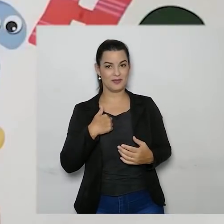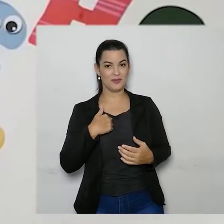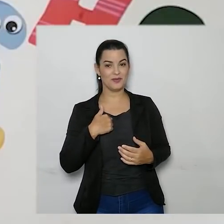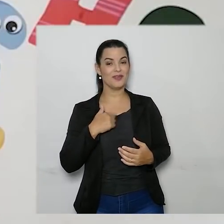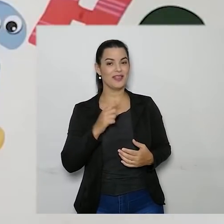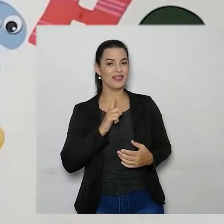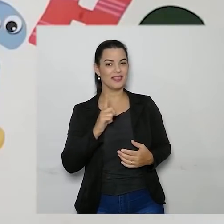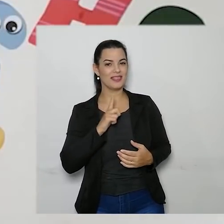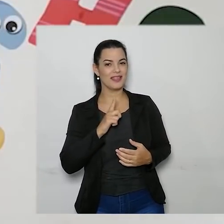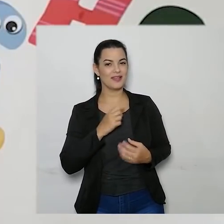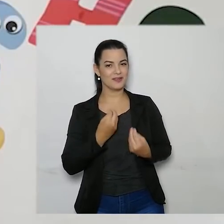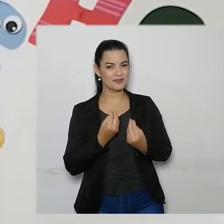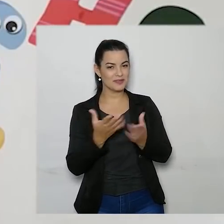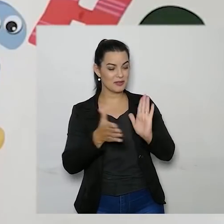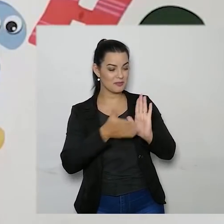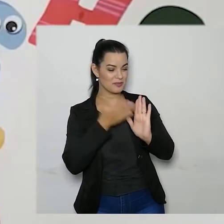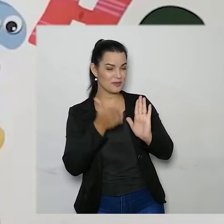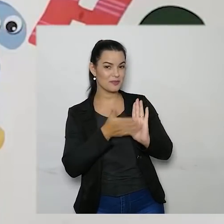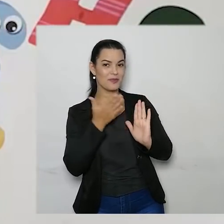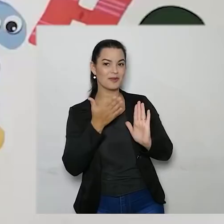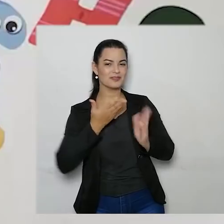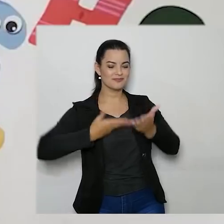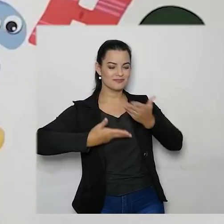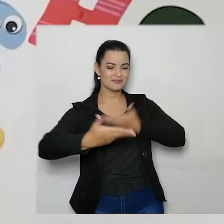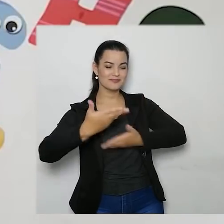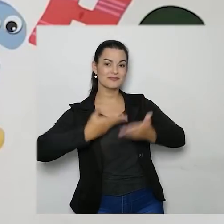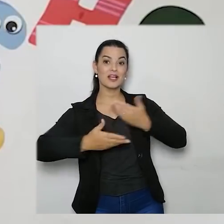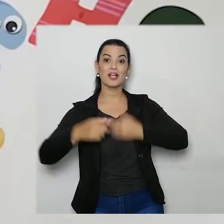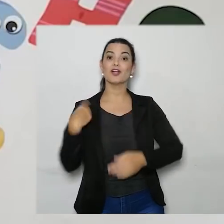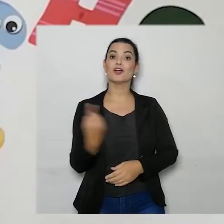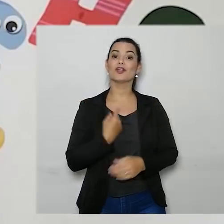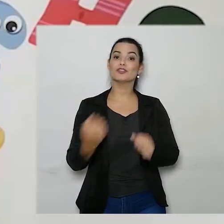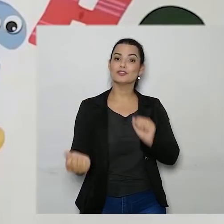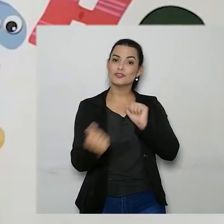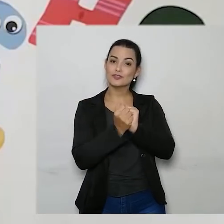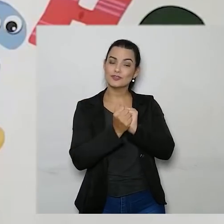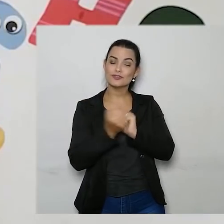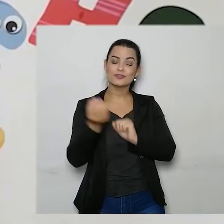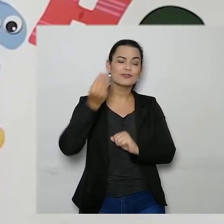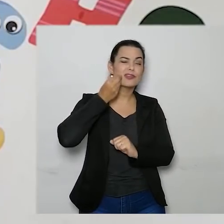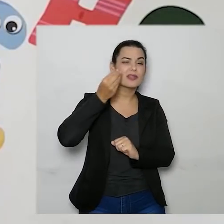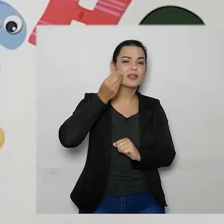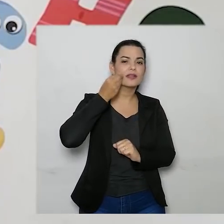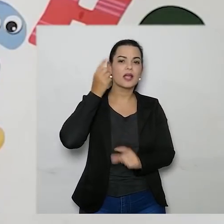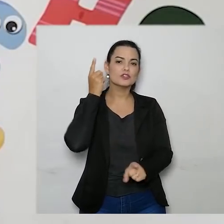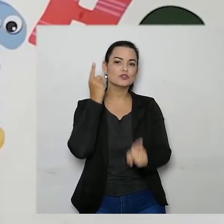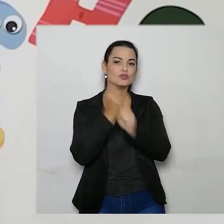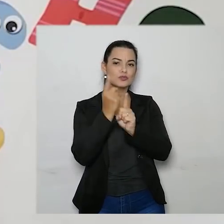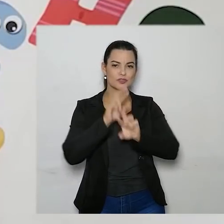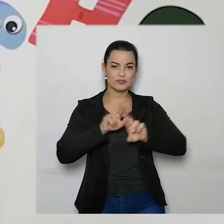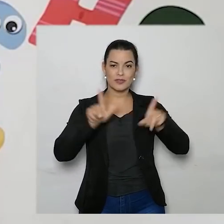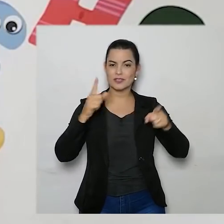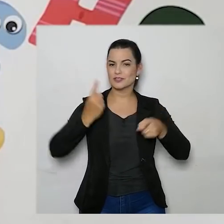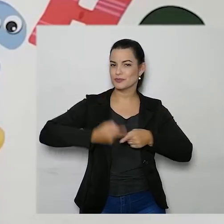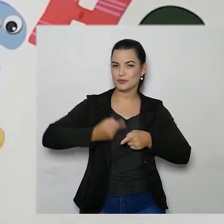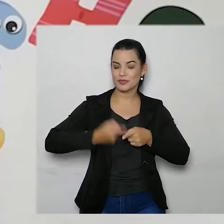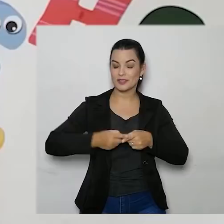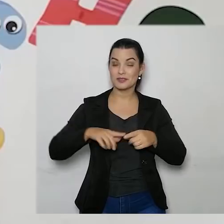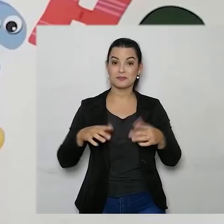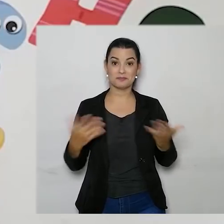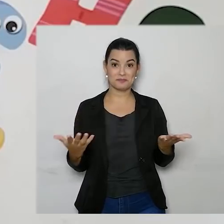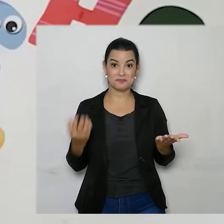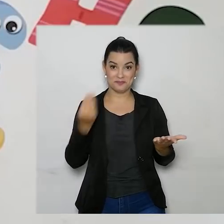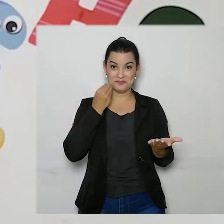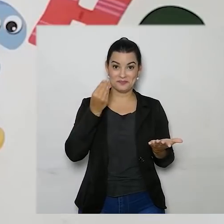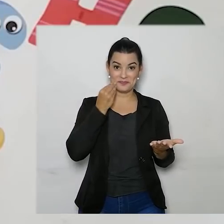mais interativa para que juntos possamos tentar descobrir essa diferença. Será que